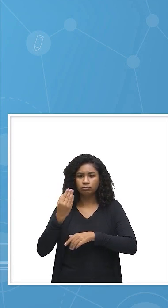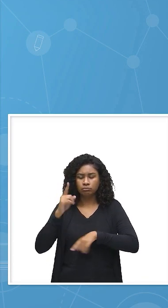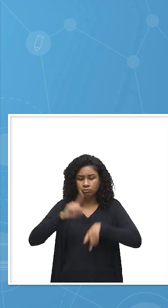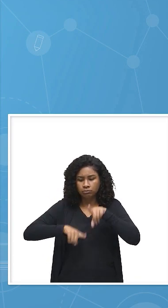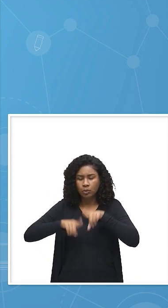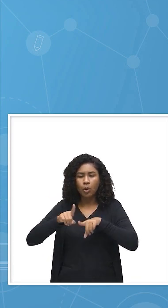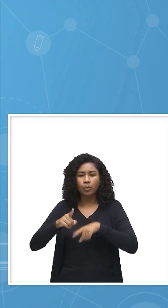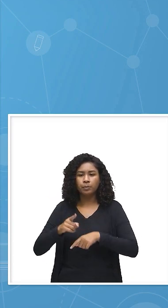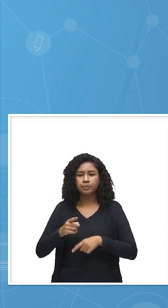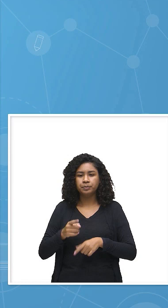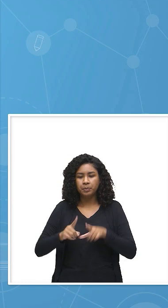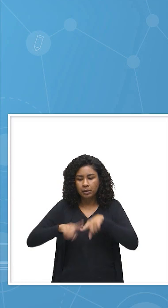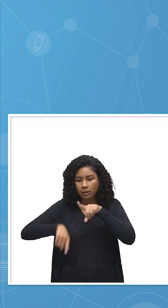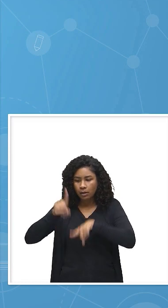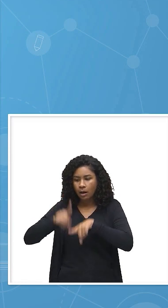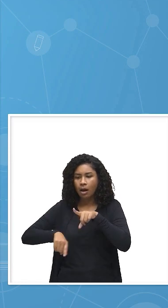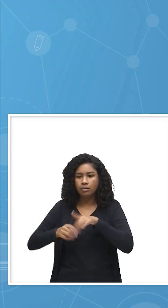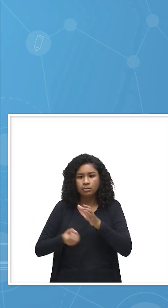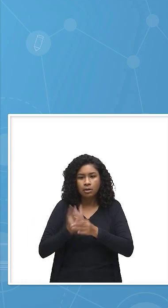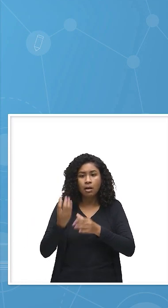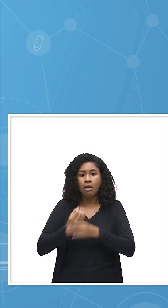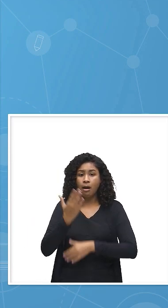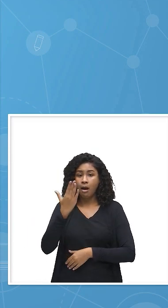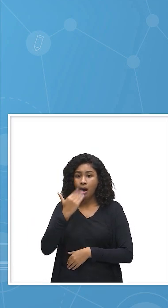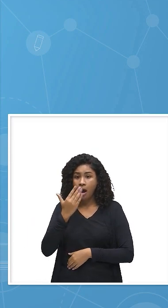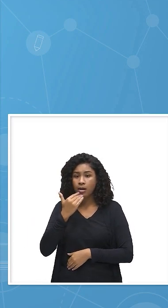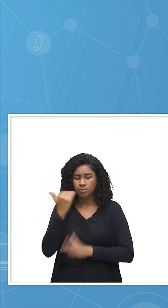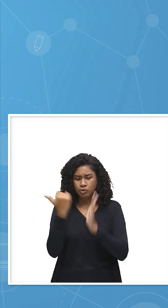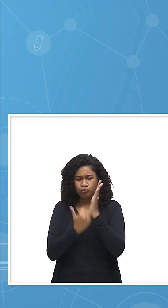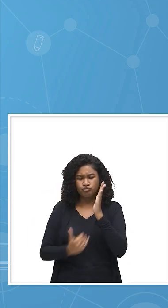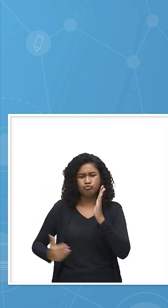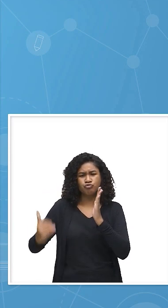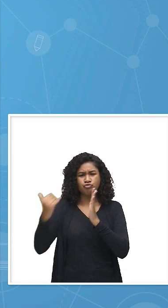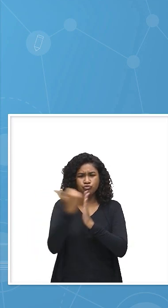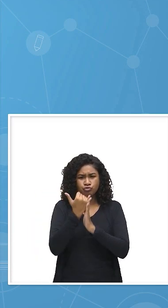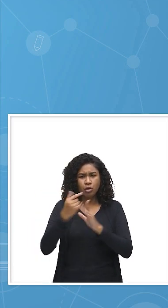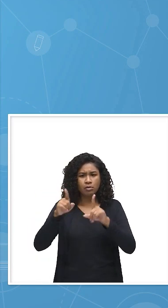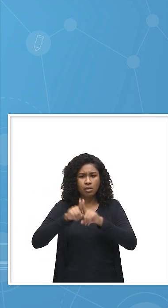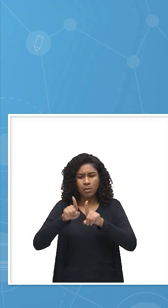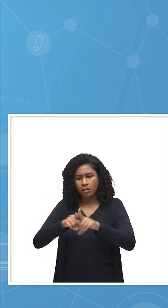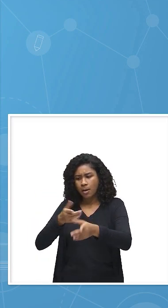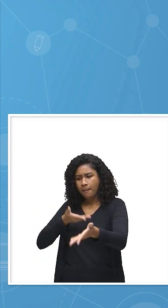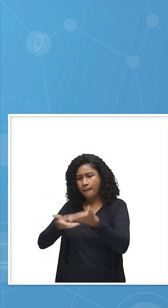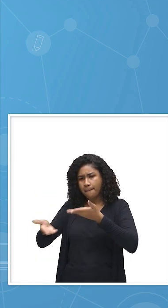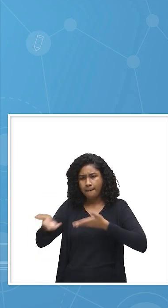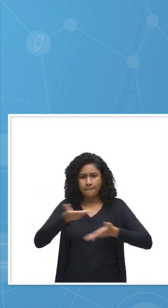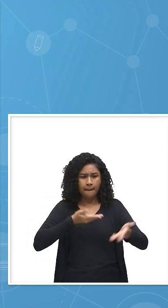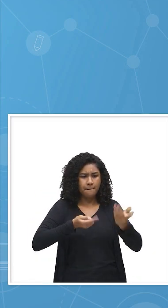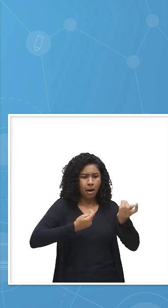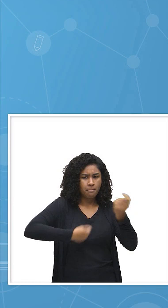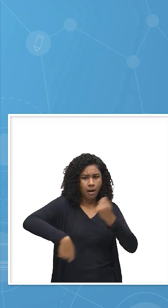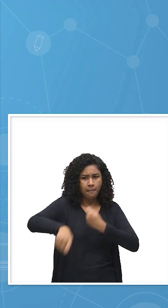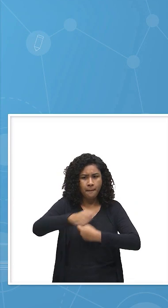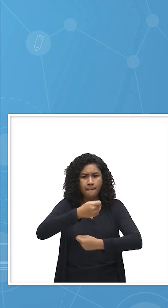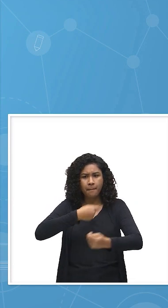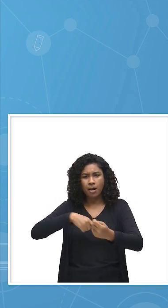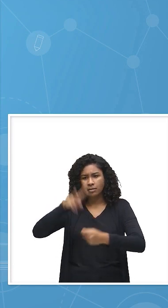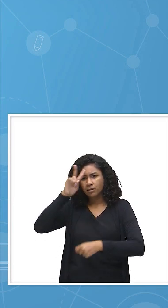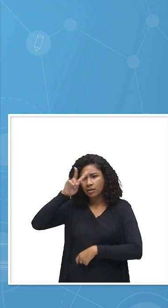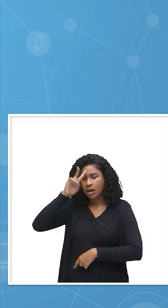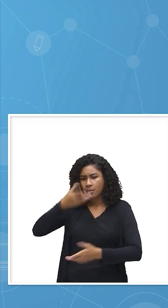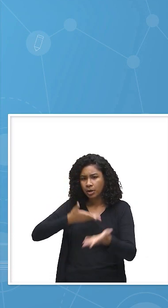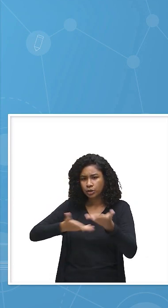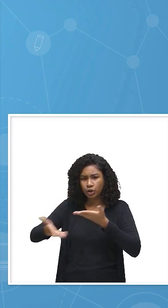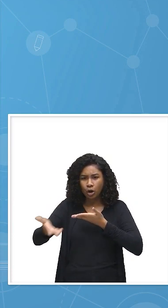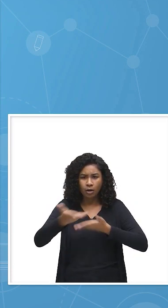produção, progressiva especialização do trabalho, o comércio que passa a ser feito com regularidade. Lembra das trocas que eu falei que